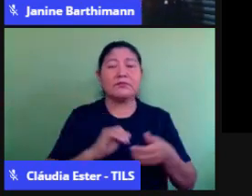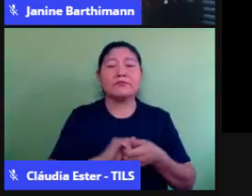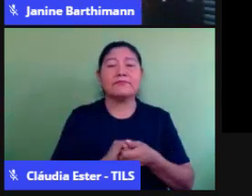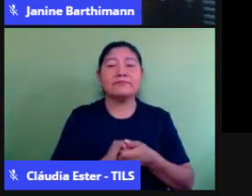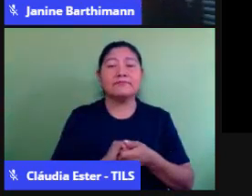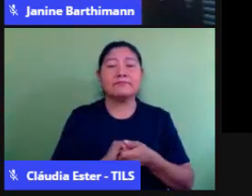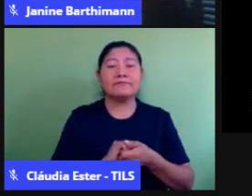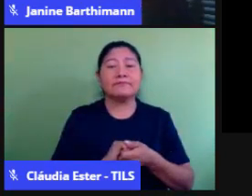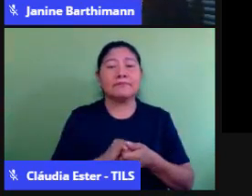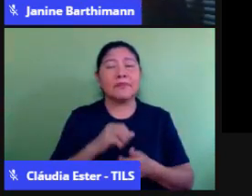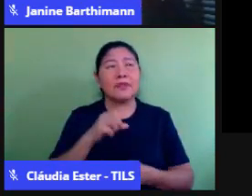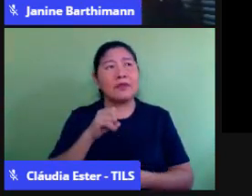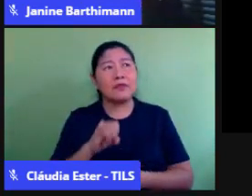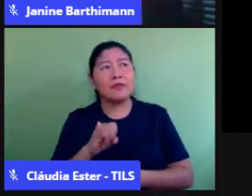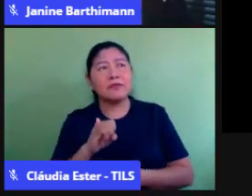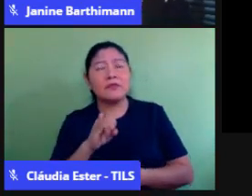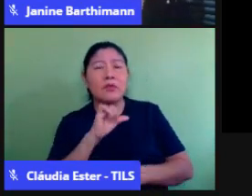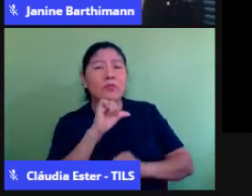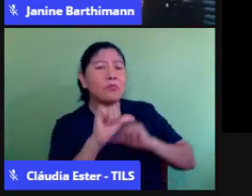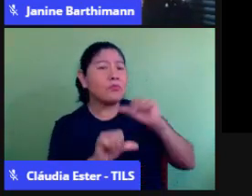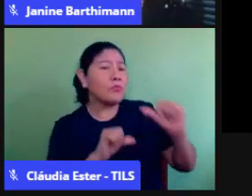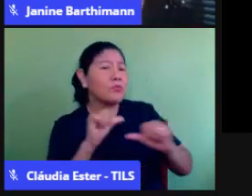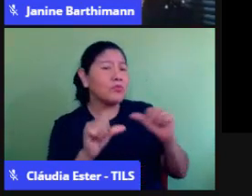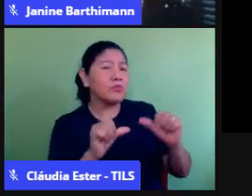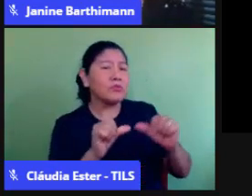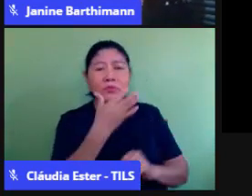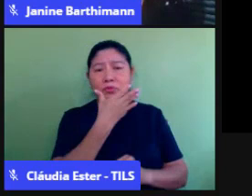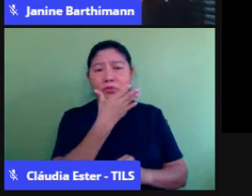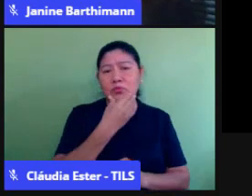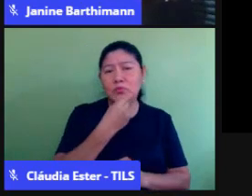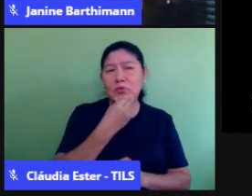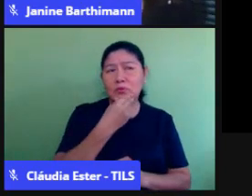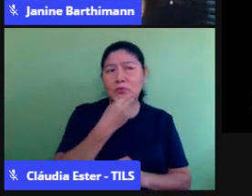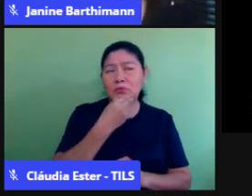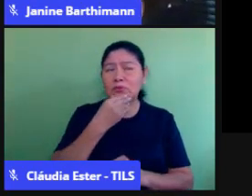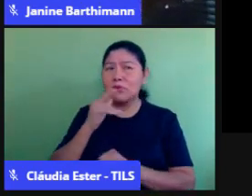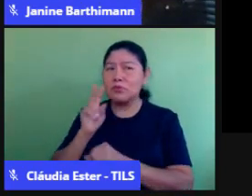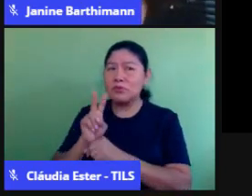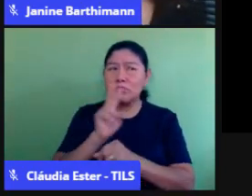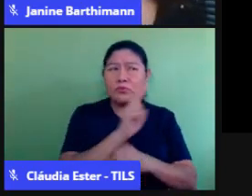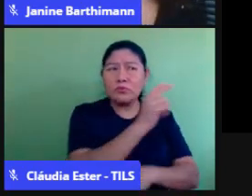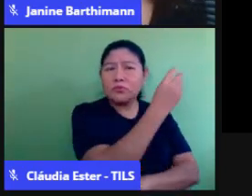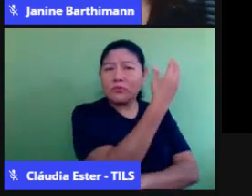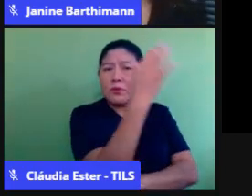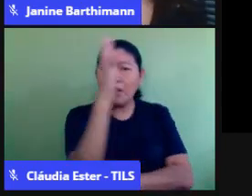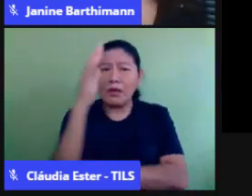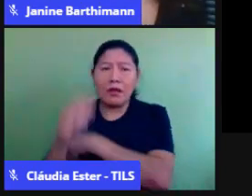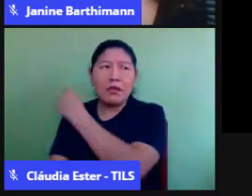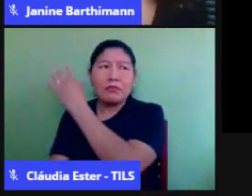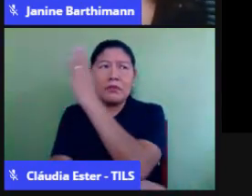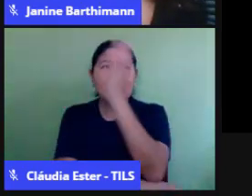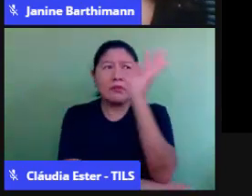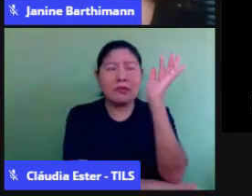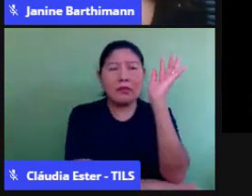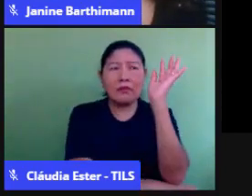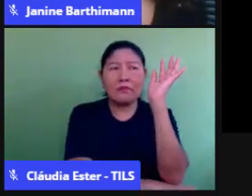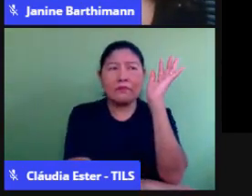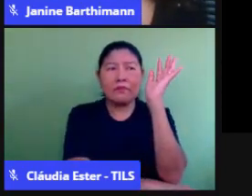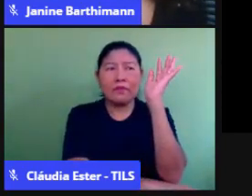se adestram os homens, se cultivam as árvores e se educam os seres